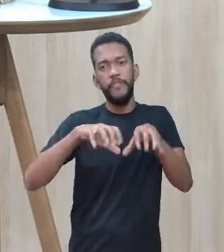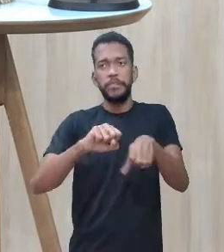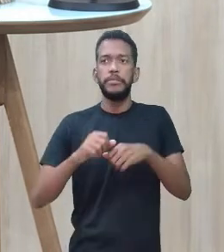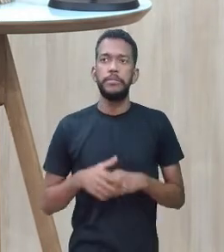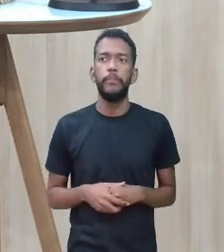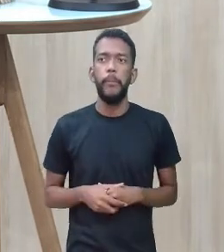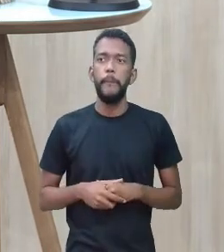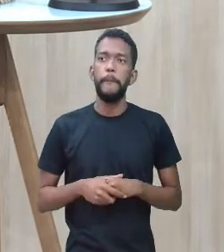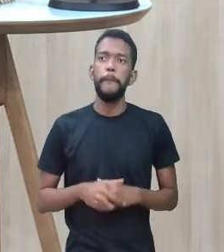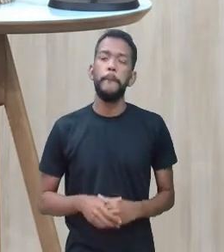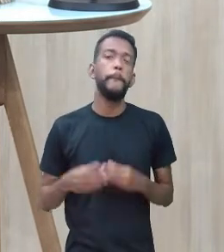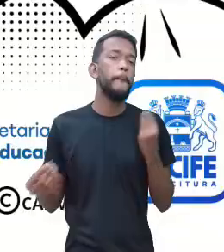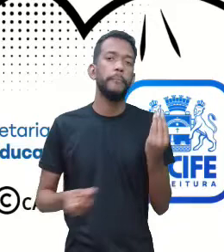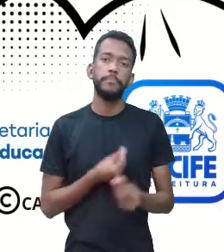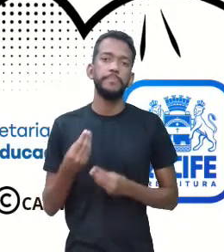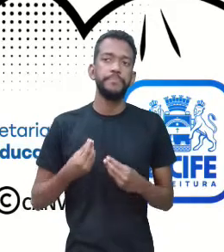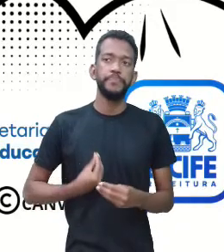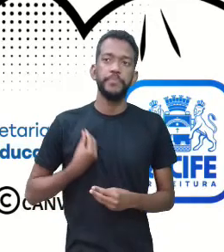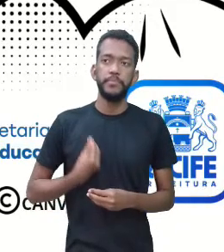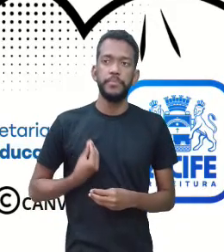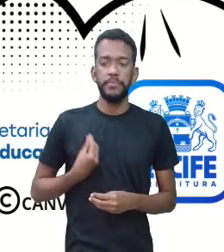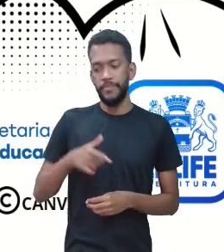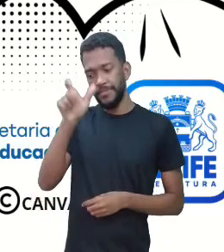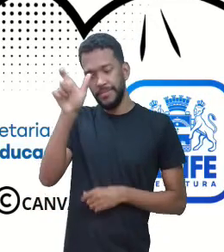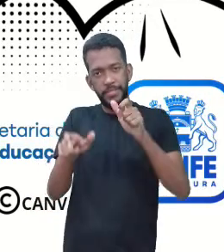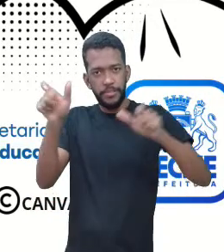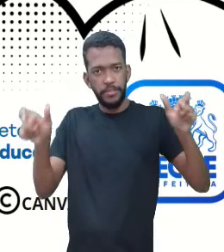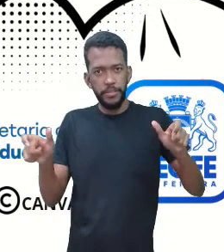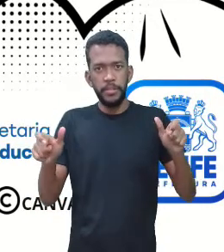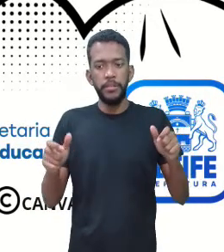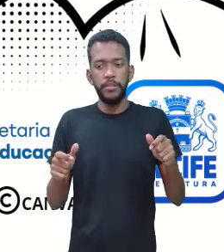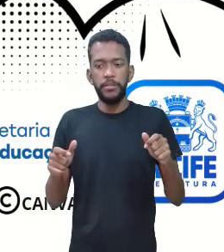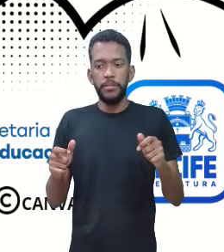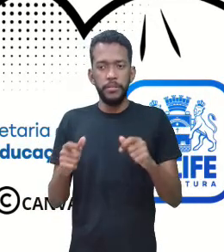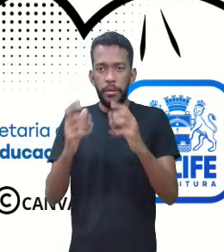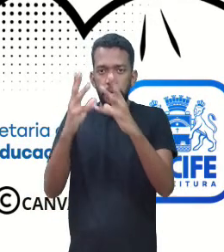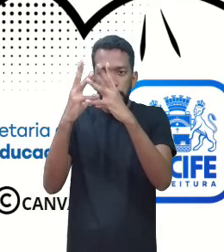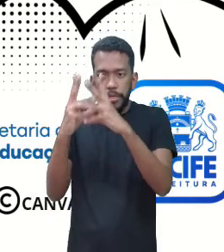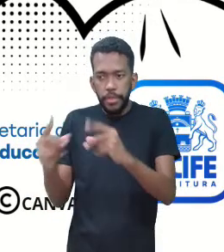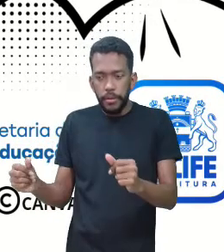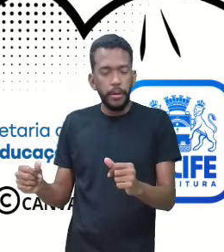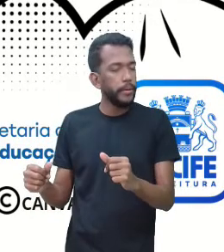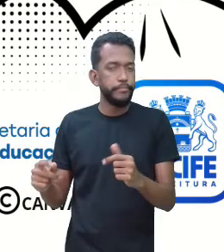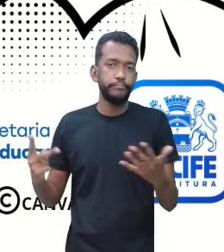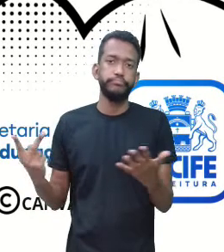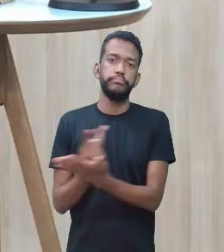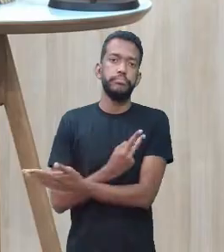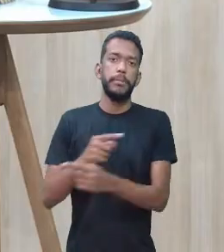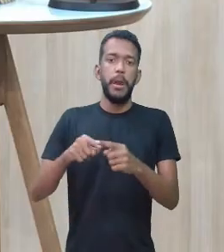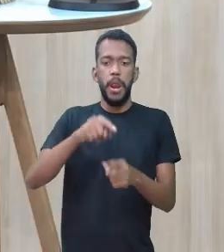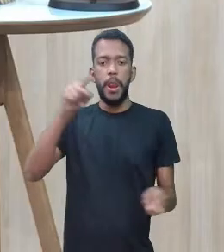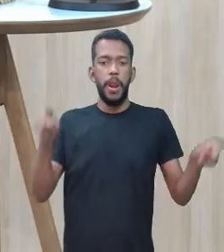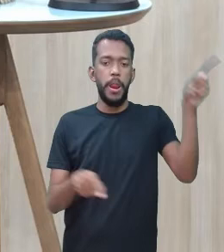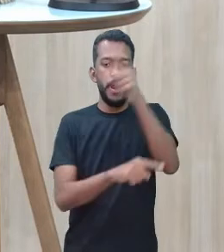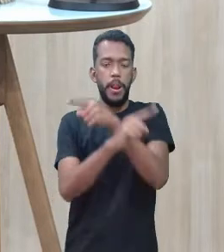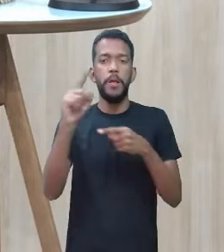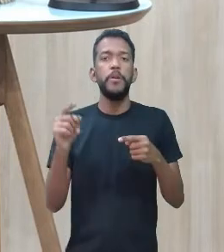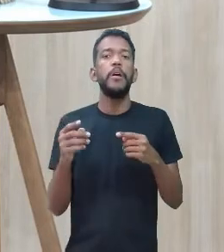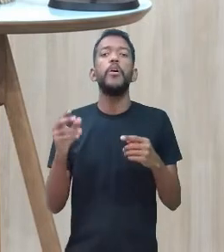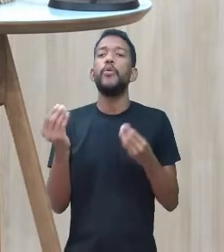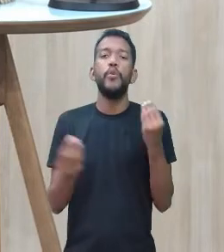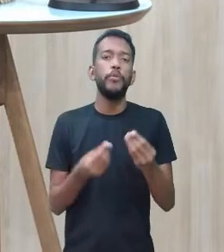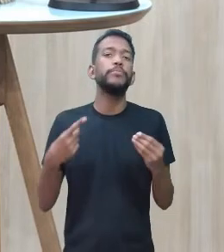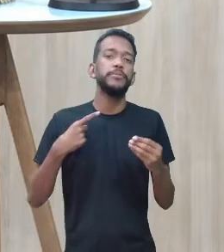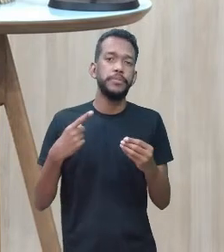é, como a extinção de um ser vivo interfere na cadeia alimentar? Então, nós vamos ver hoje que vai causar aí um